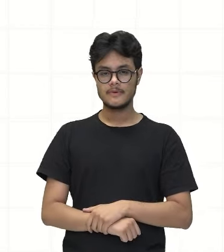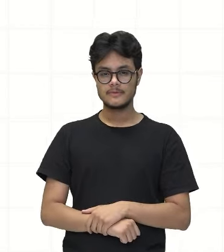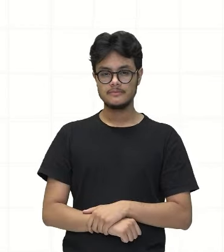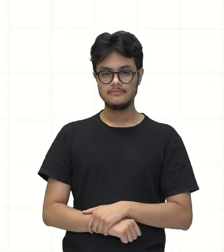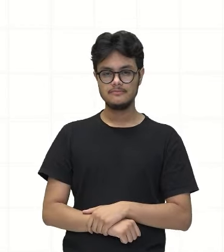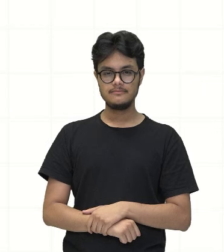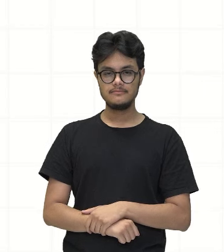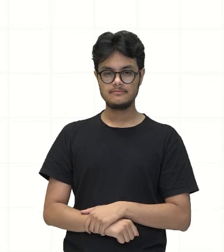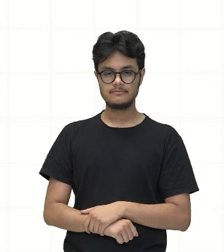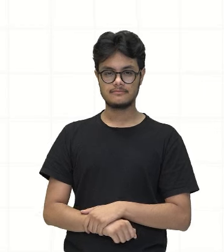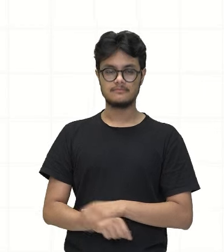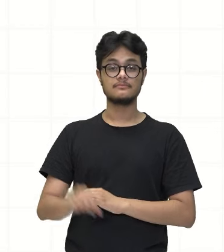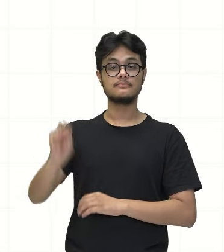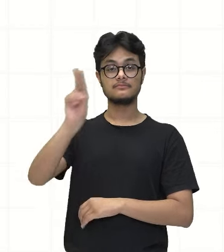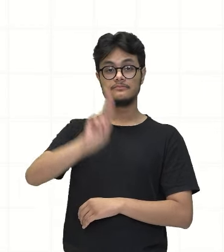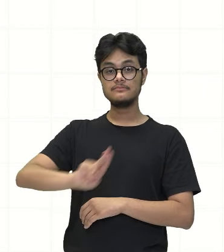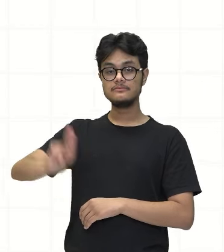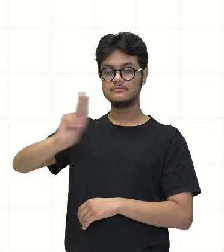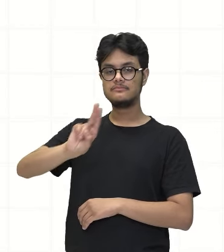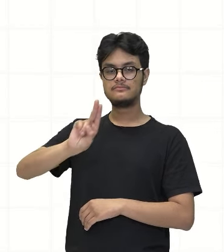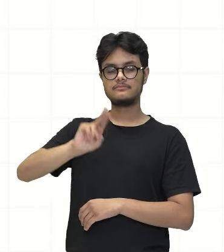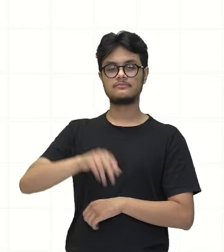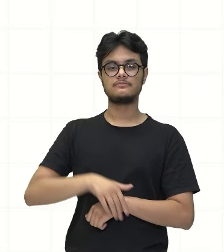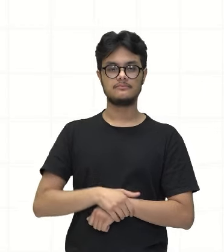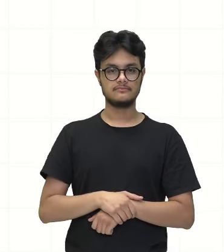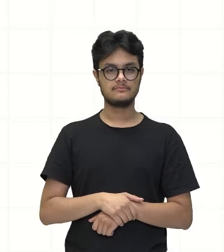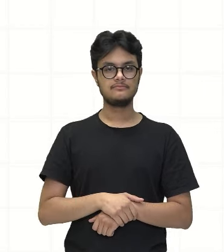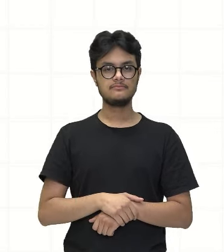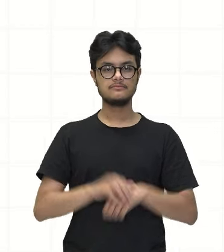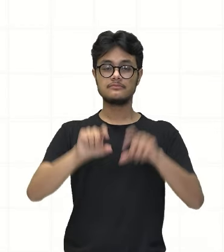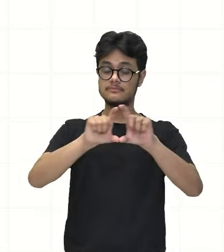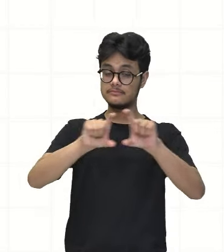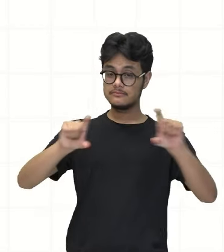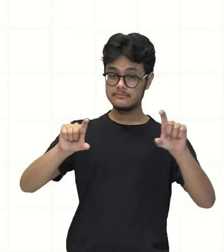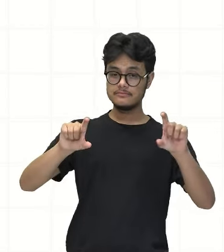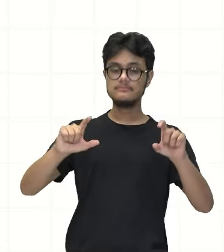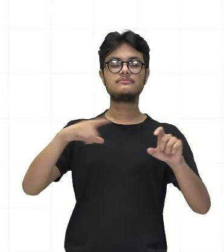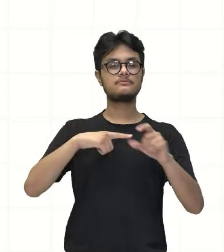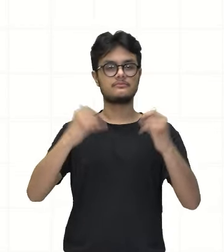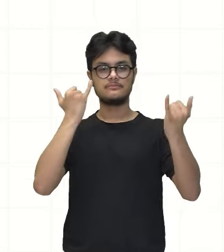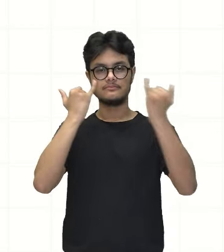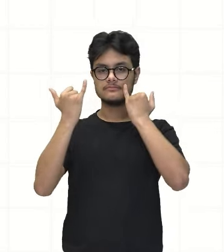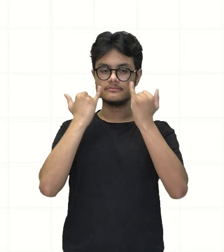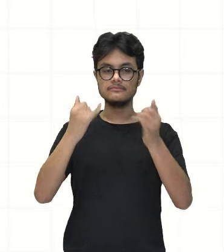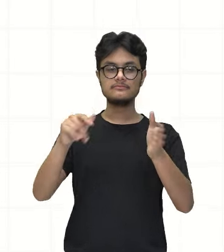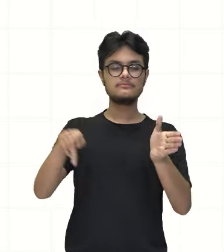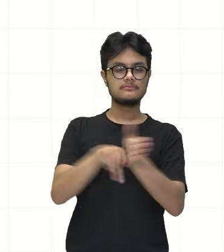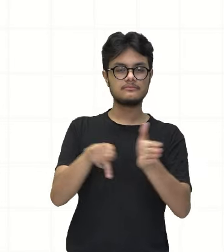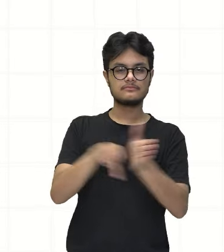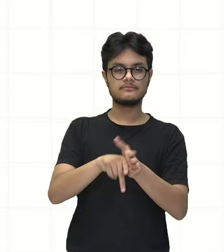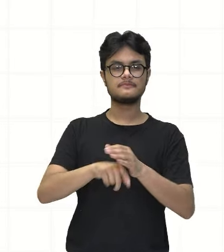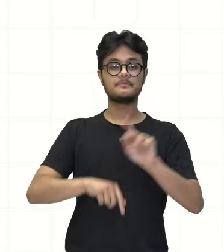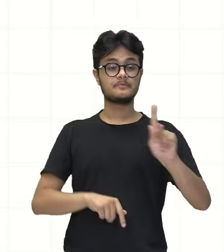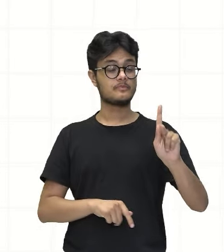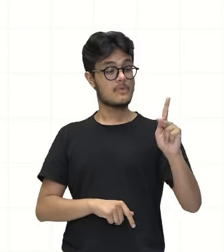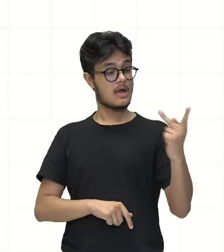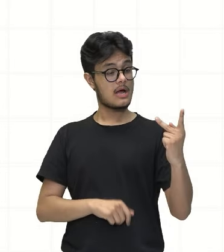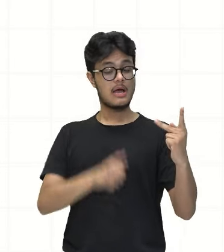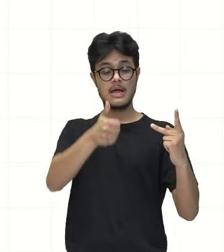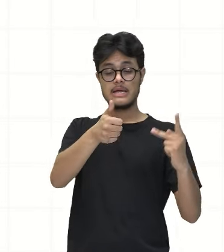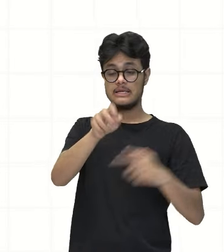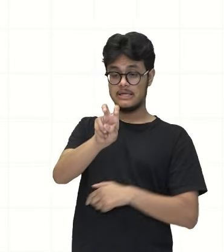eu vou utilizar a fórmula que vai me ajudar nisso. Né? Então, eu tenho essas informações aqui. Ó. Eu tenho que h é igual a